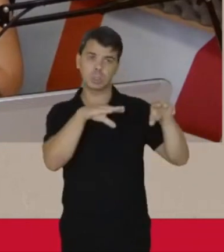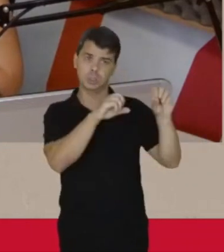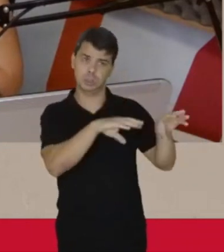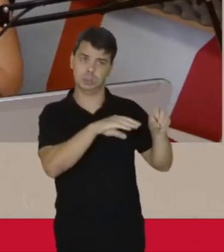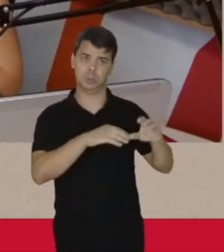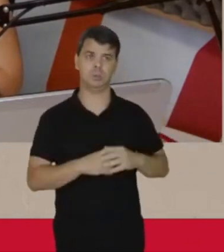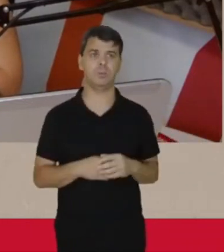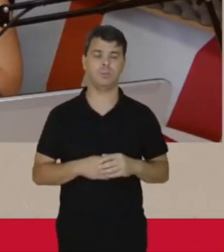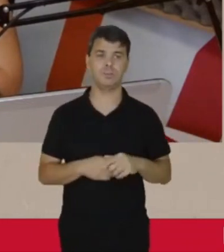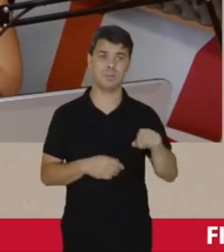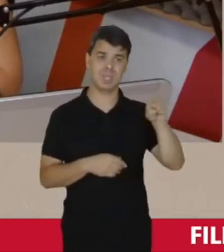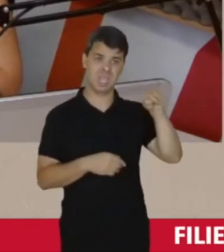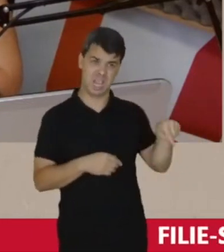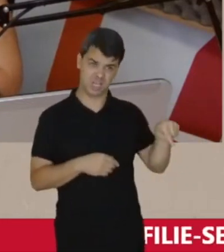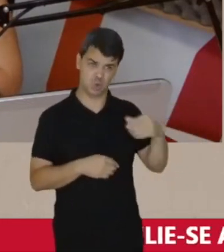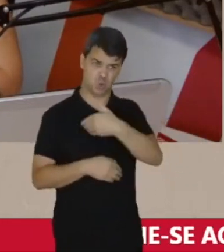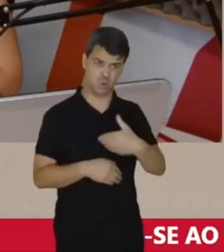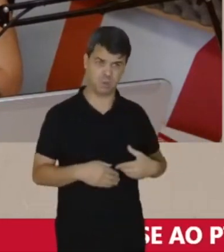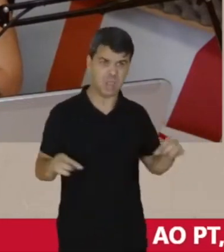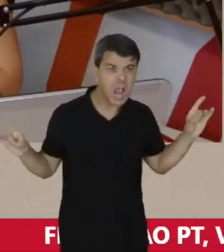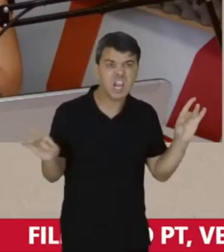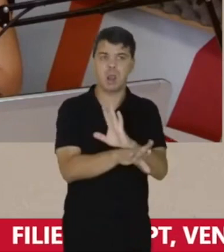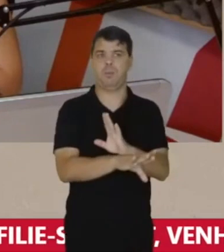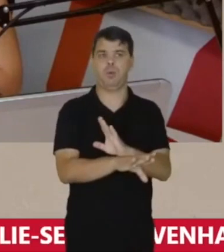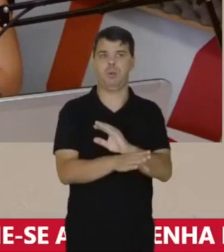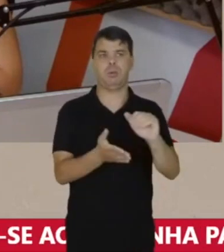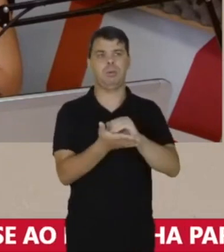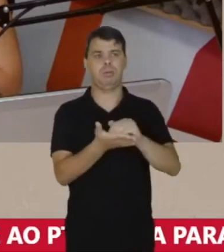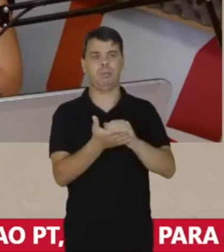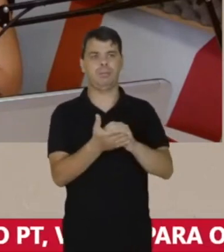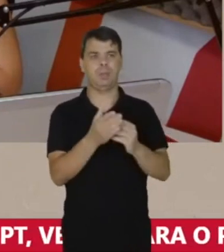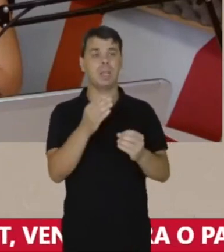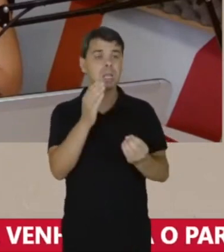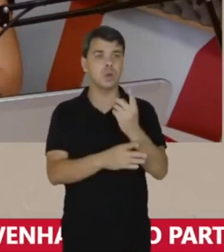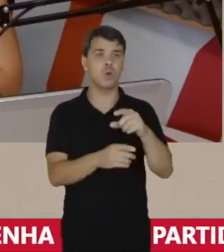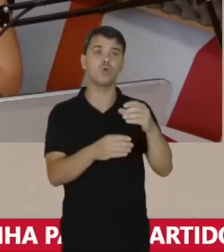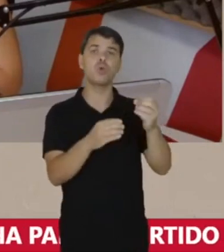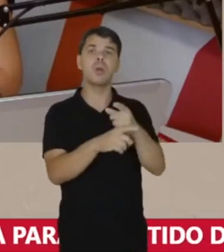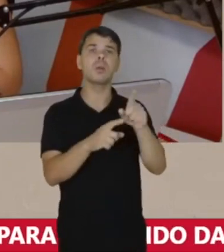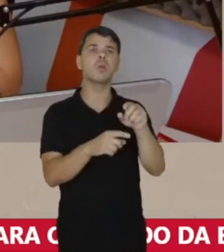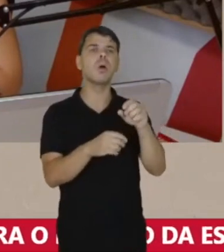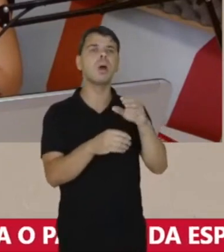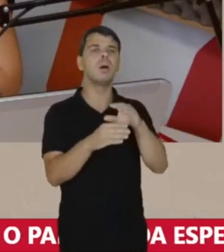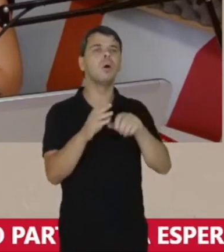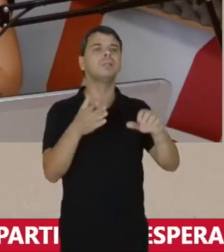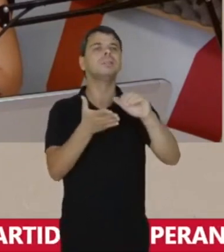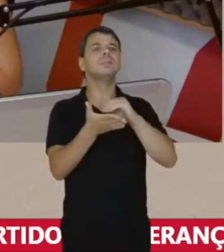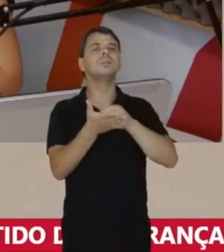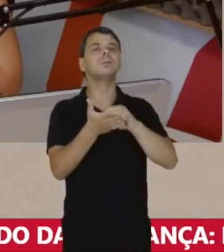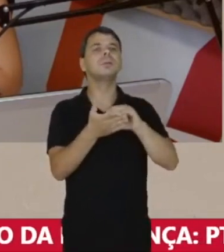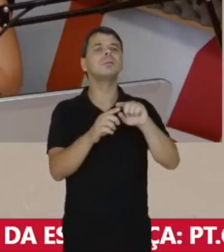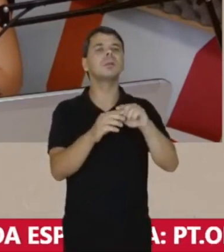educacional. Esse governo que ele está acabou com a SECADI e criou no lugar da SECADI uma subsecretaria para a constituição